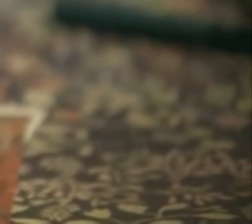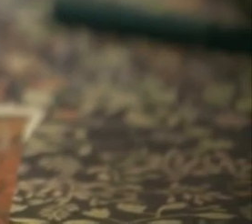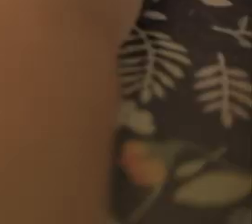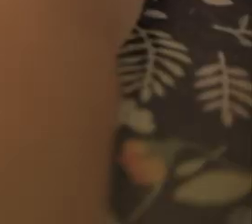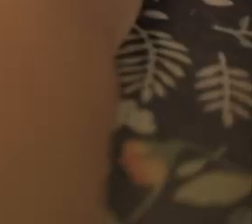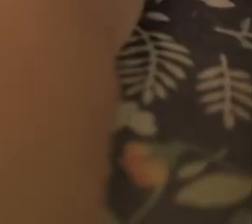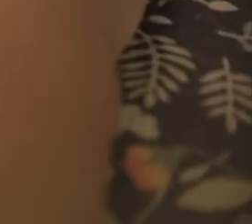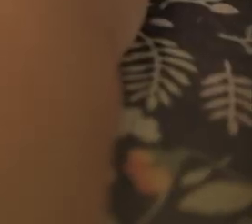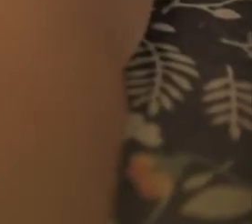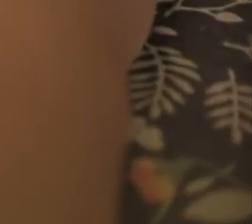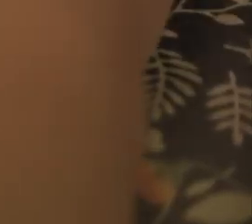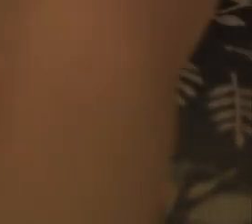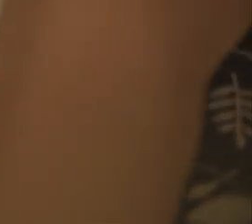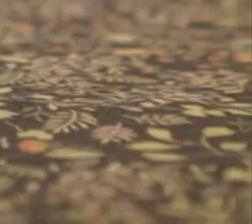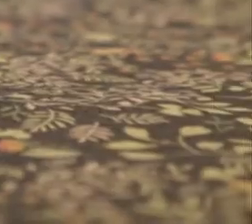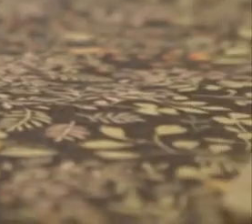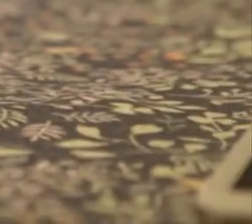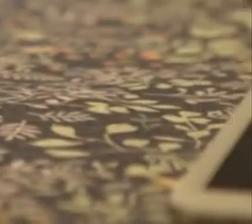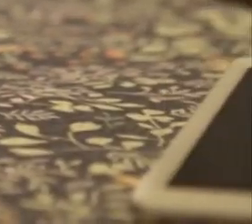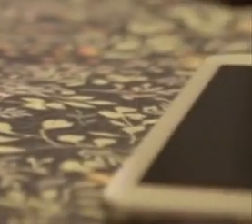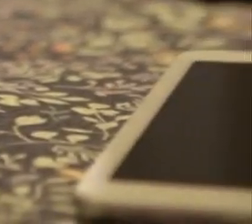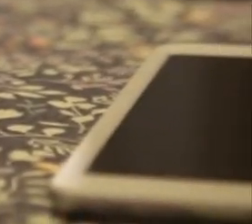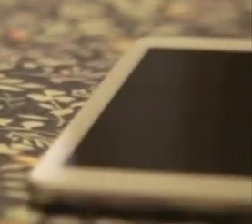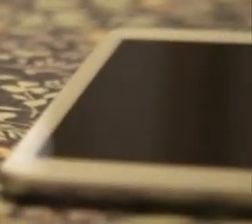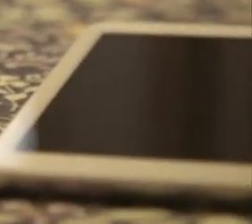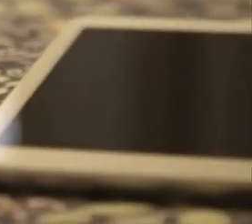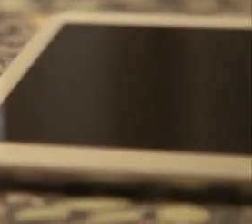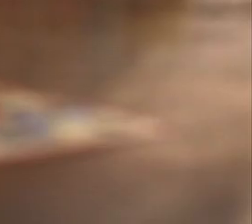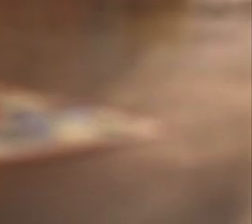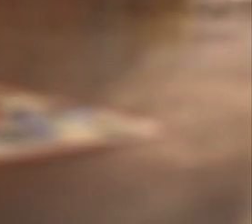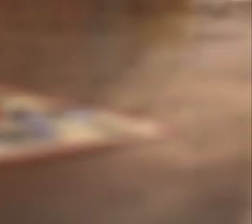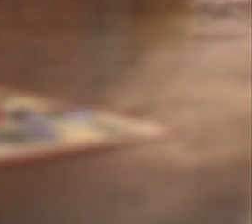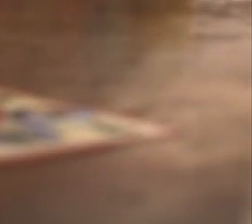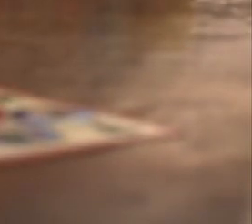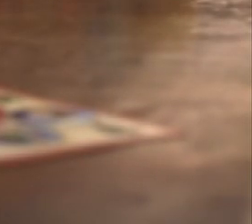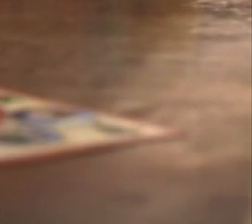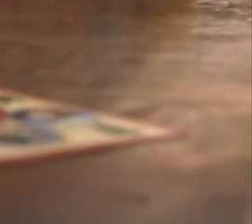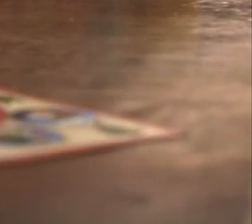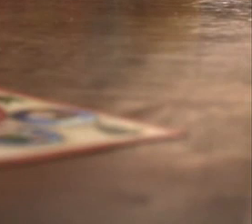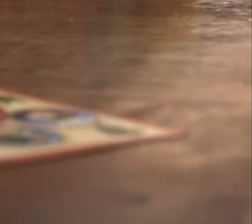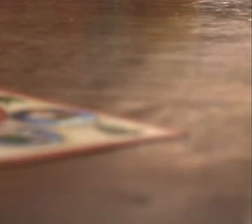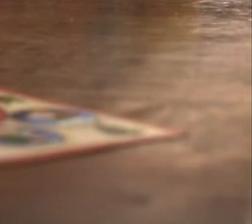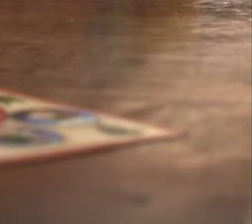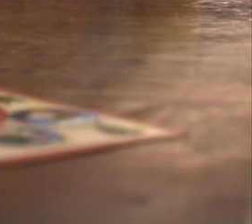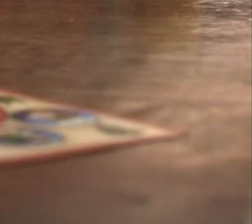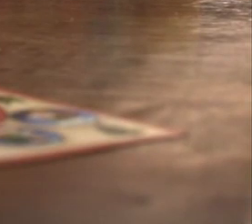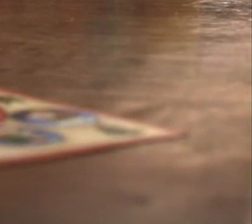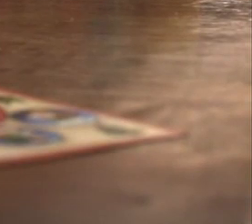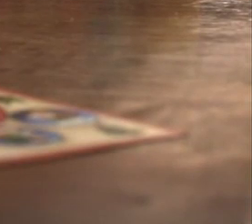Para enviar cartões de Natal dos pintores com a boca e os pés a quem você ama, acesse